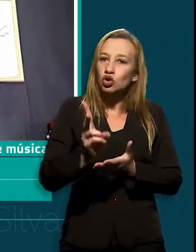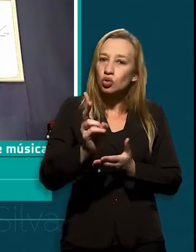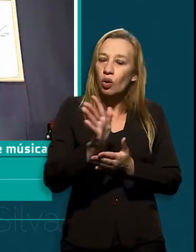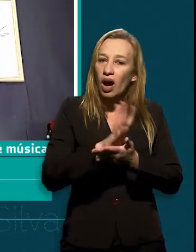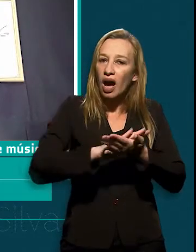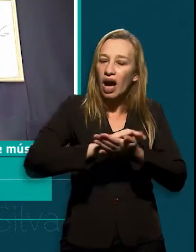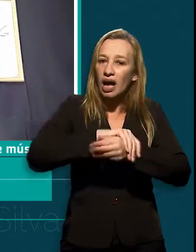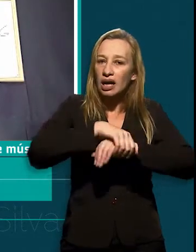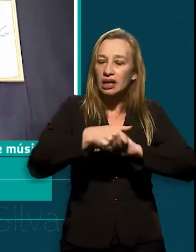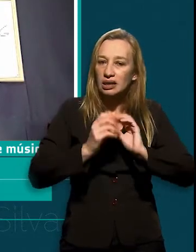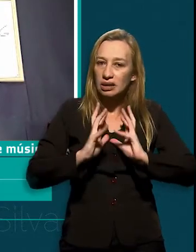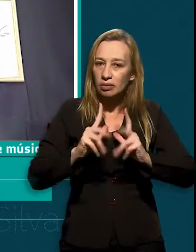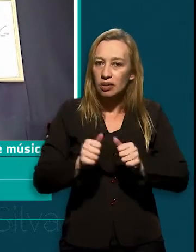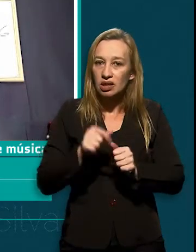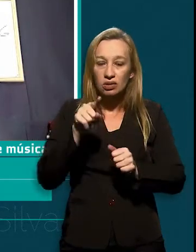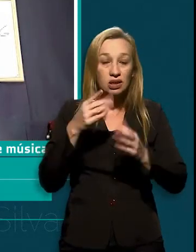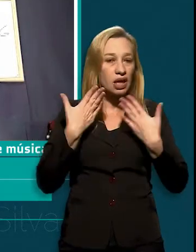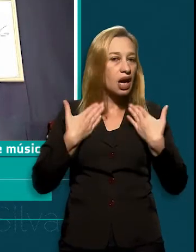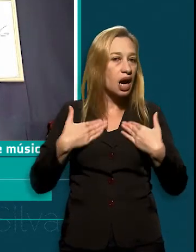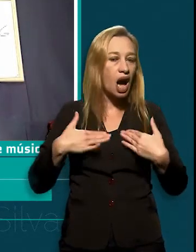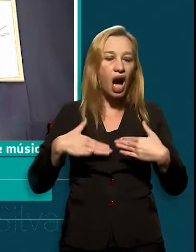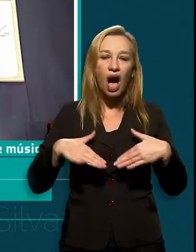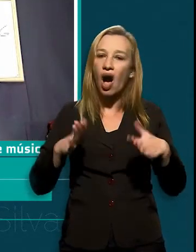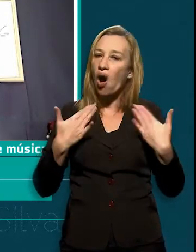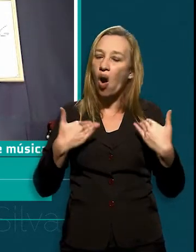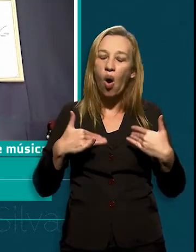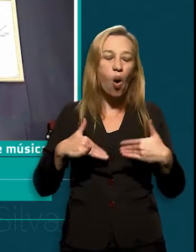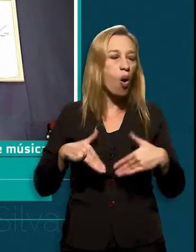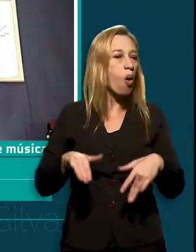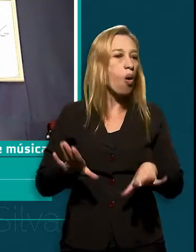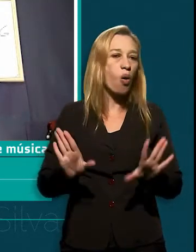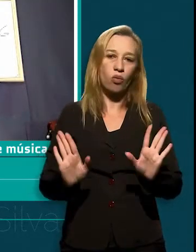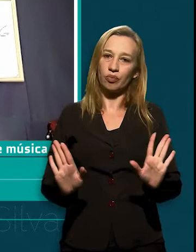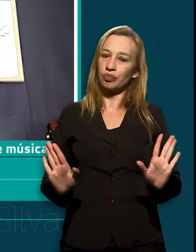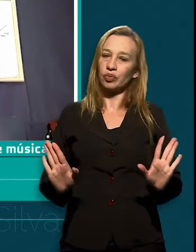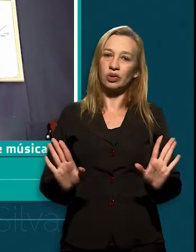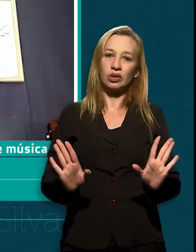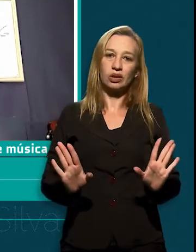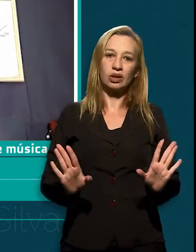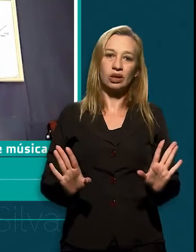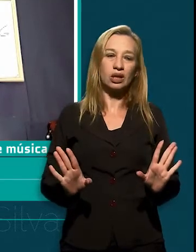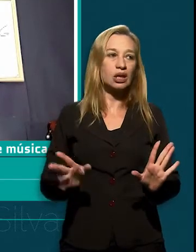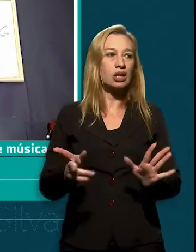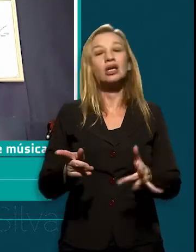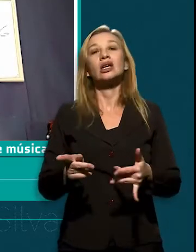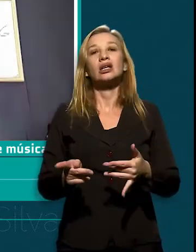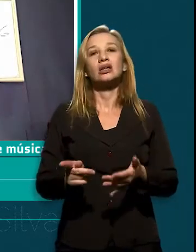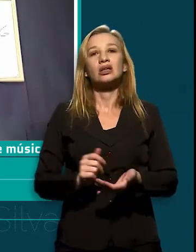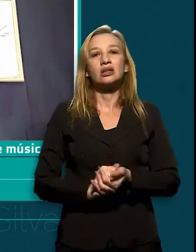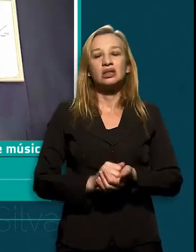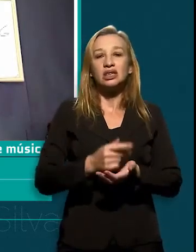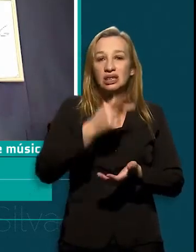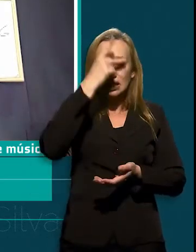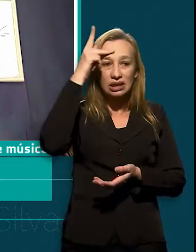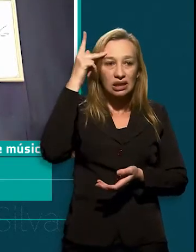mantém a higiene que você vai estar tranquilo, entendeu? Mantém a higiene, nada de ficar... Que tem gente que faz